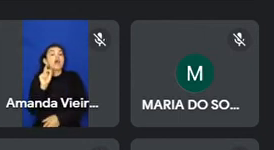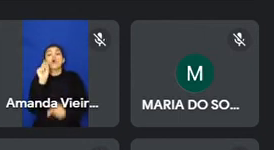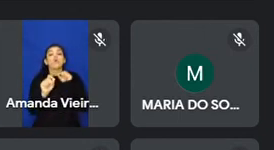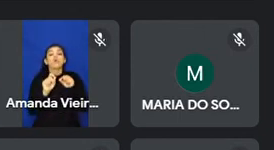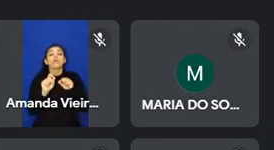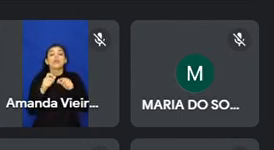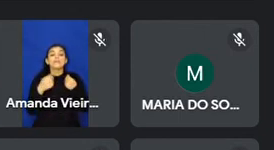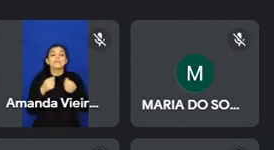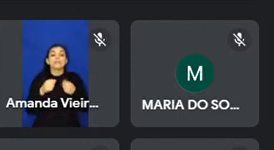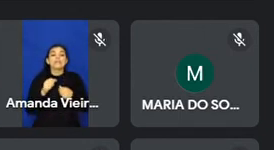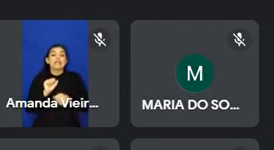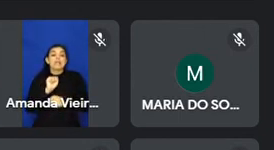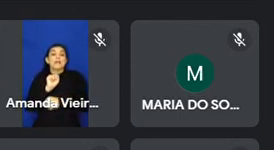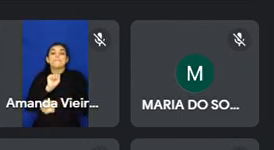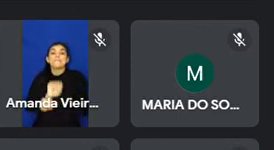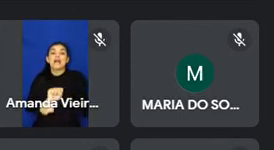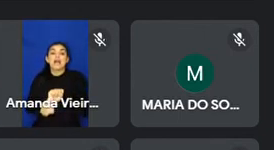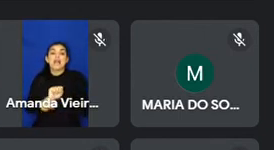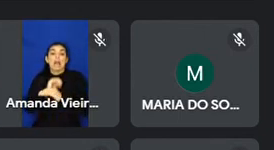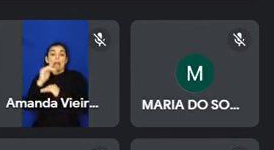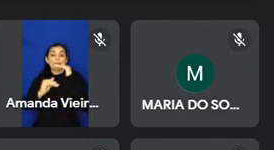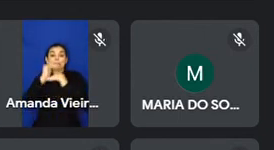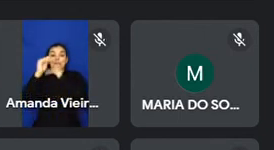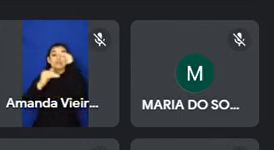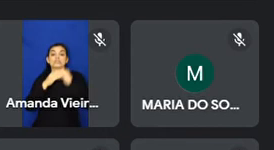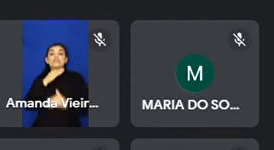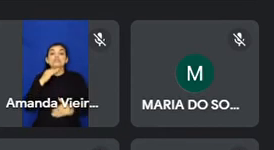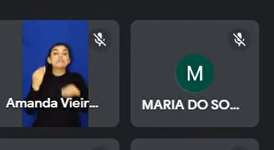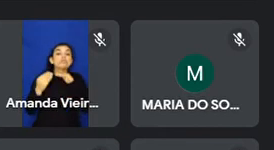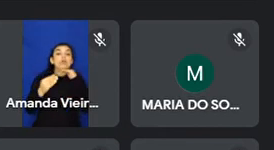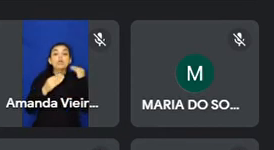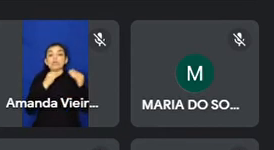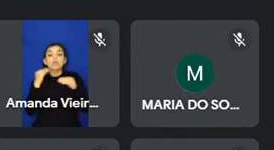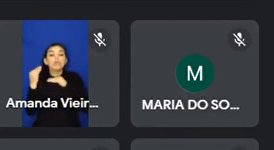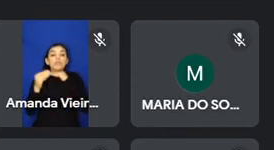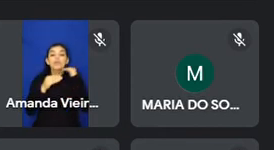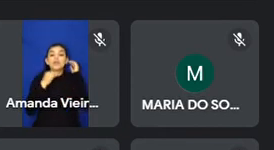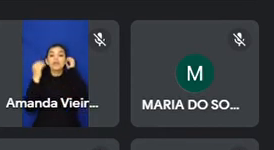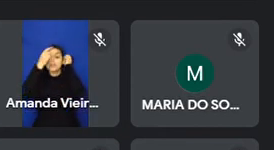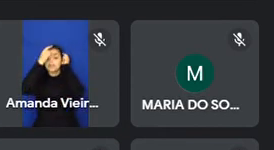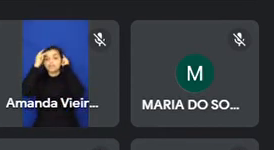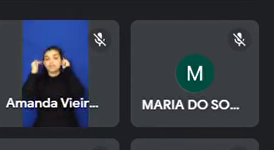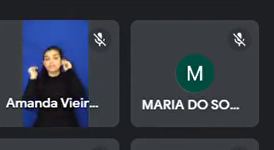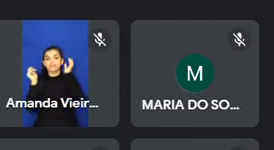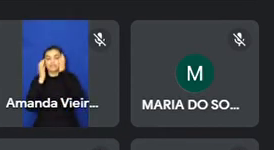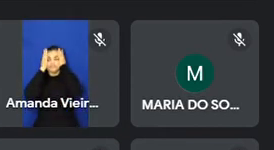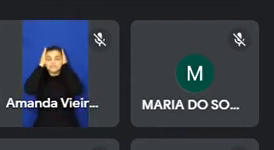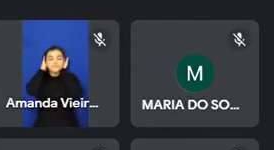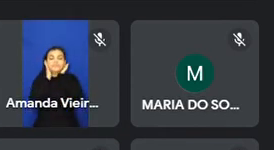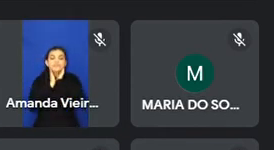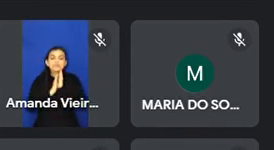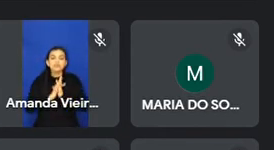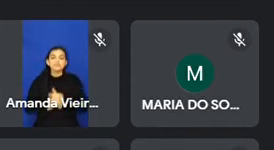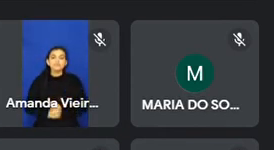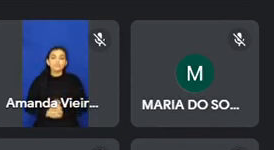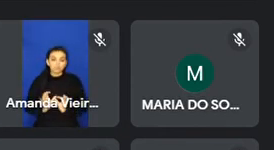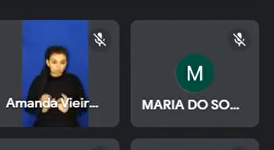aquele processo caótico que estava da morte, das mortes muito elevadas, certo?